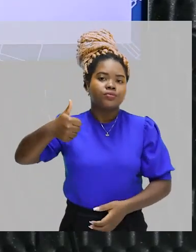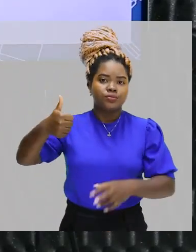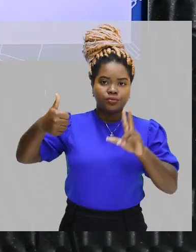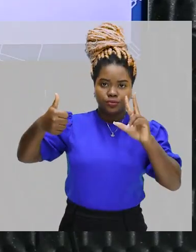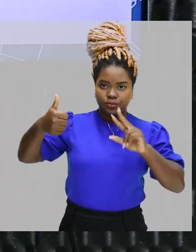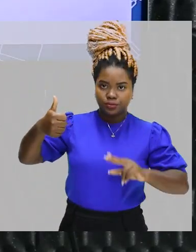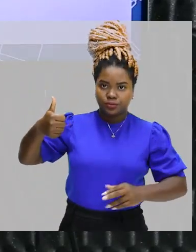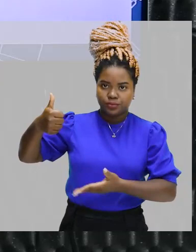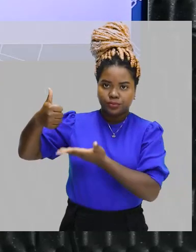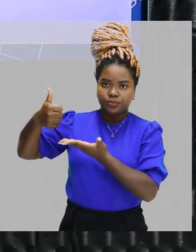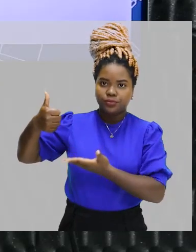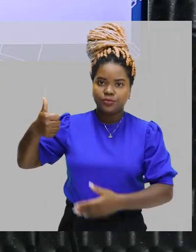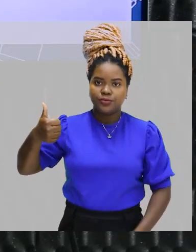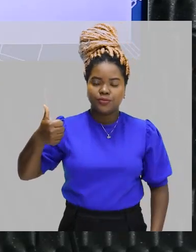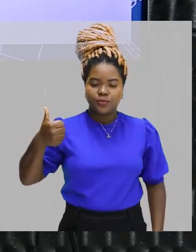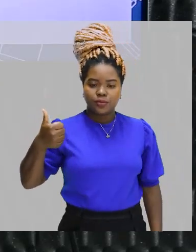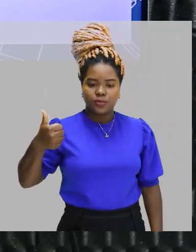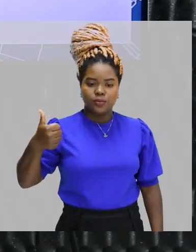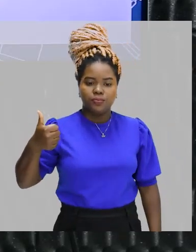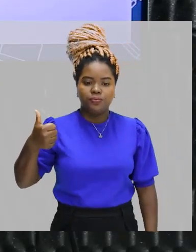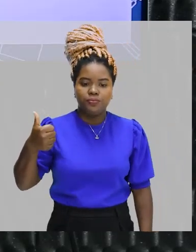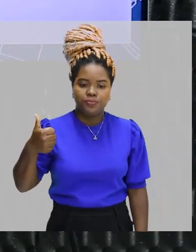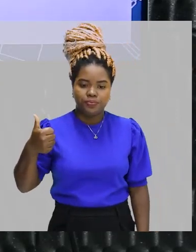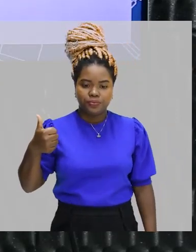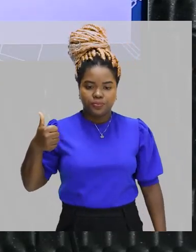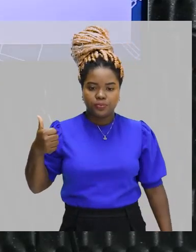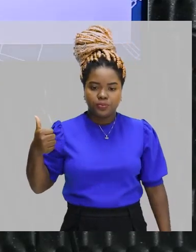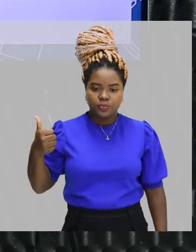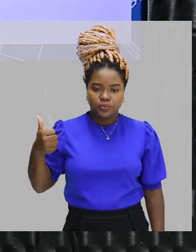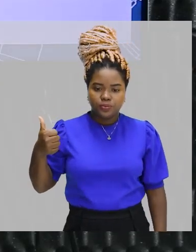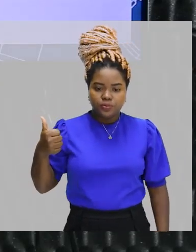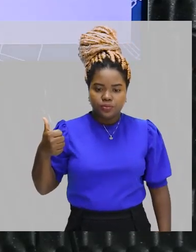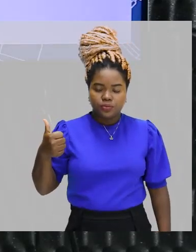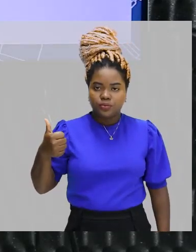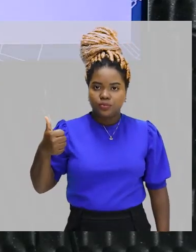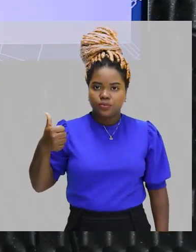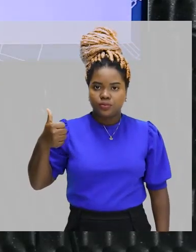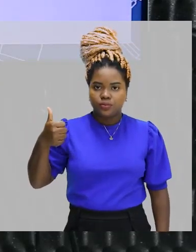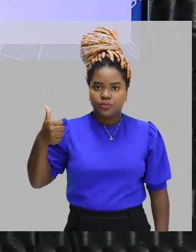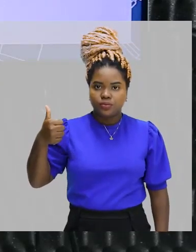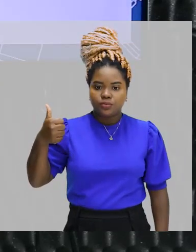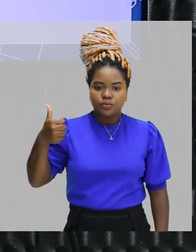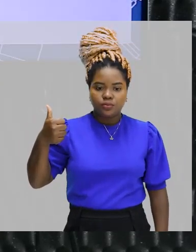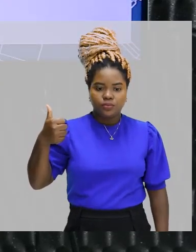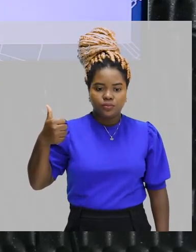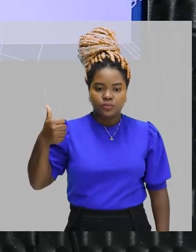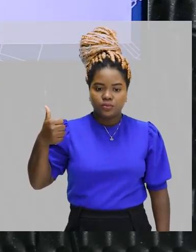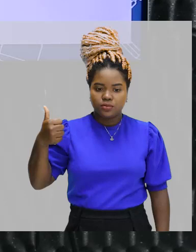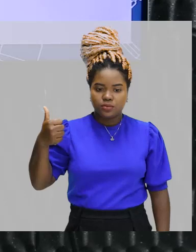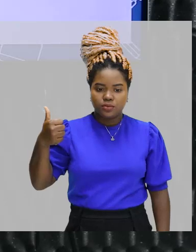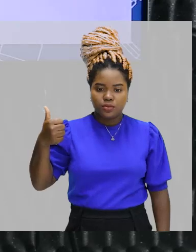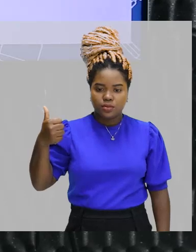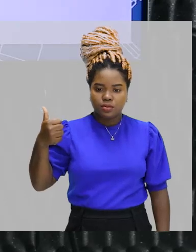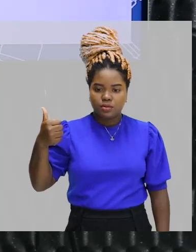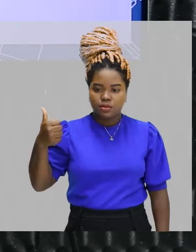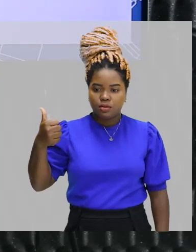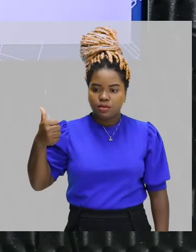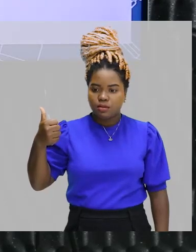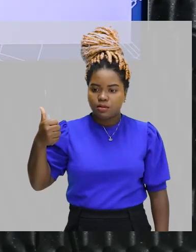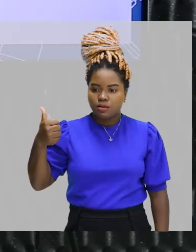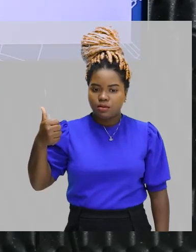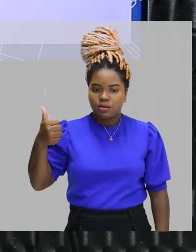dos fótons da luz incidente é transferida para os elétrons no metal de